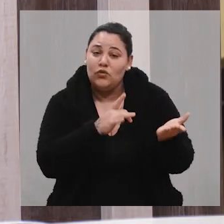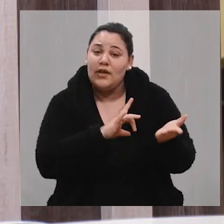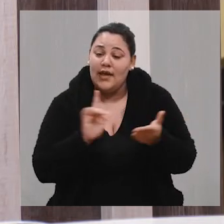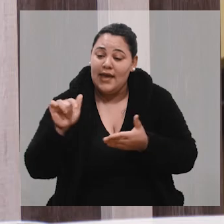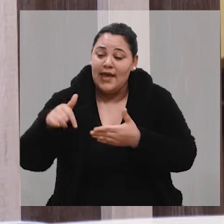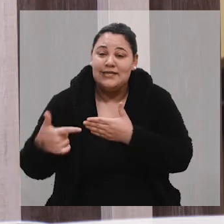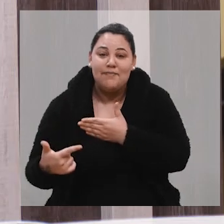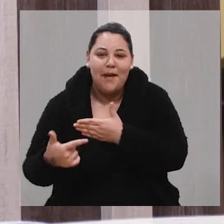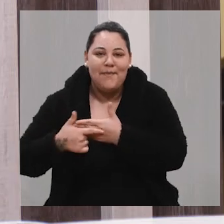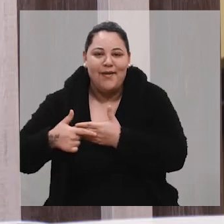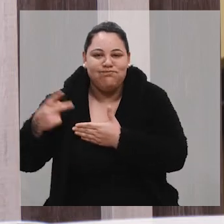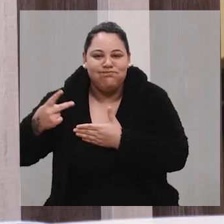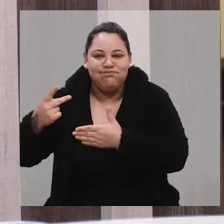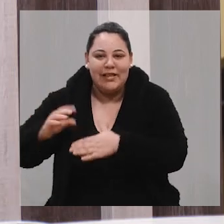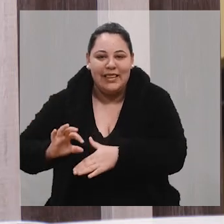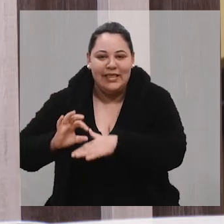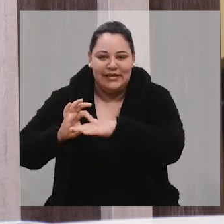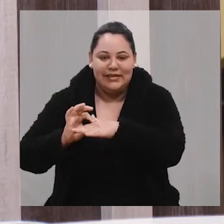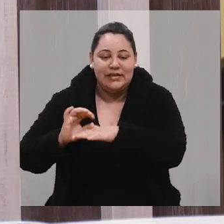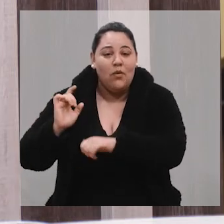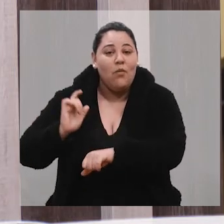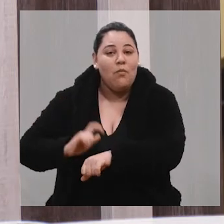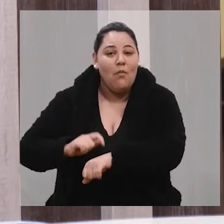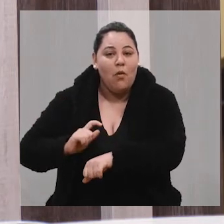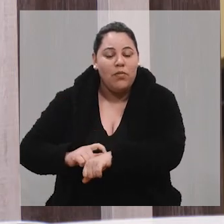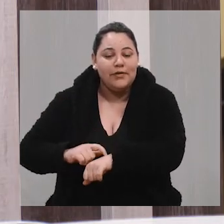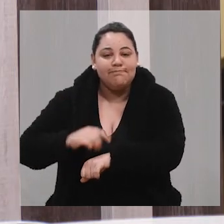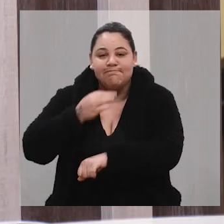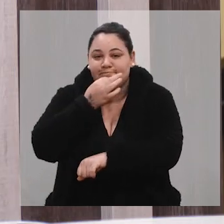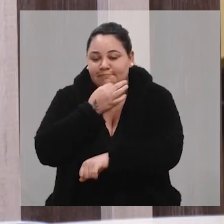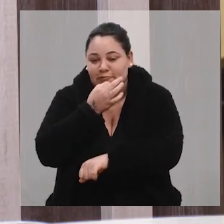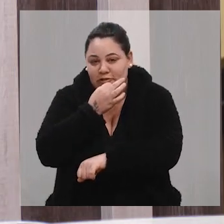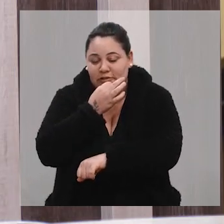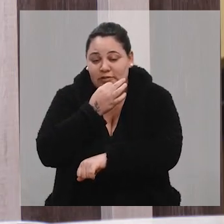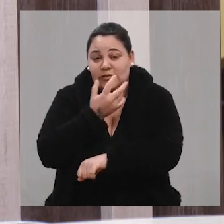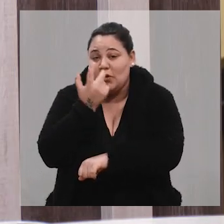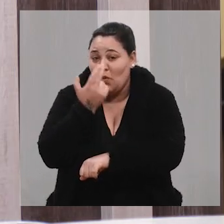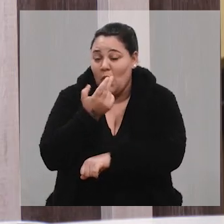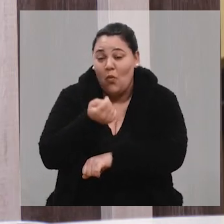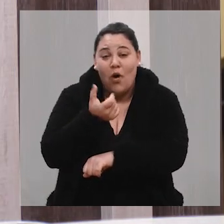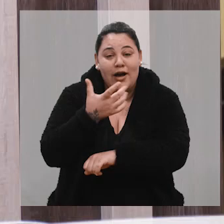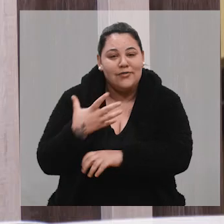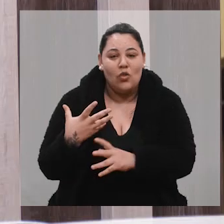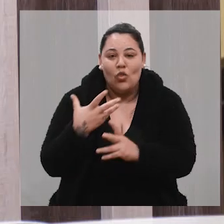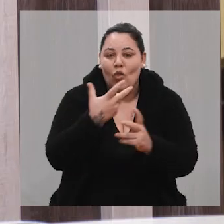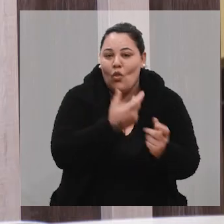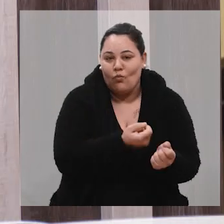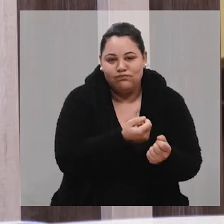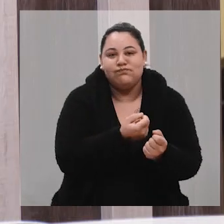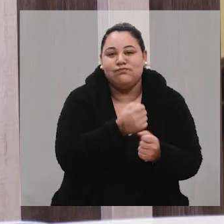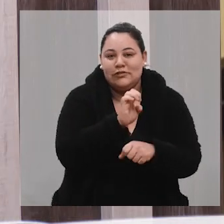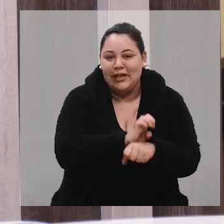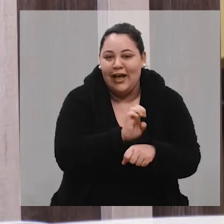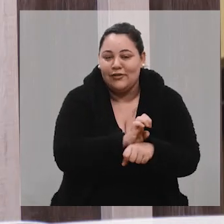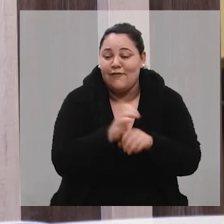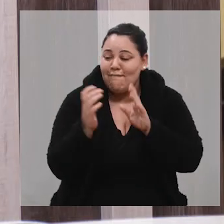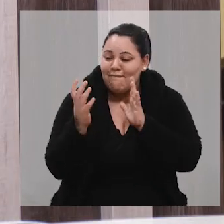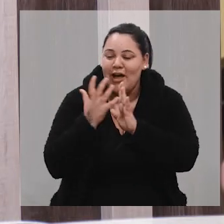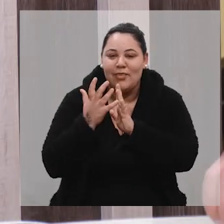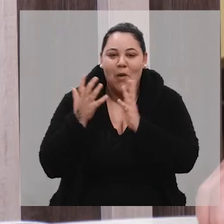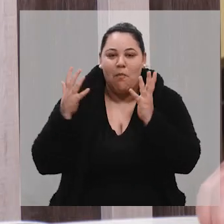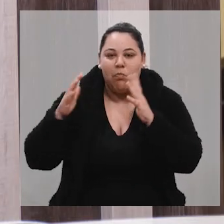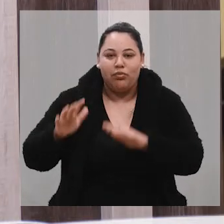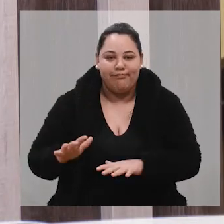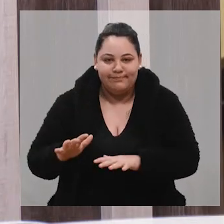senhor tem essa função, então, e é um momento em que a cidade, assim como praticamente todo o estado do Rio Grande do Sul, enfrenta